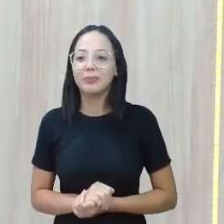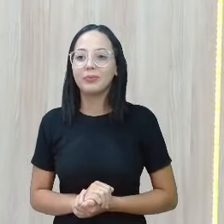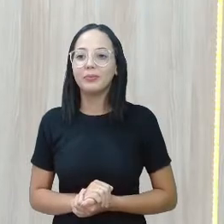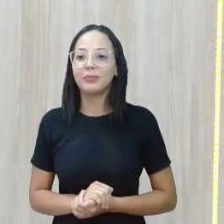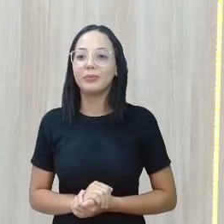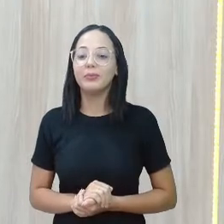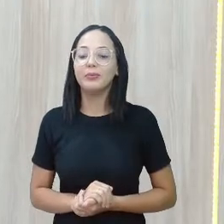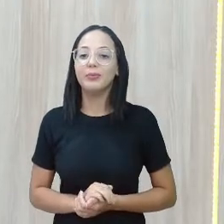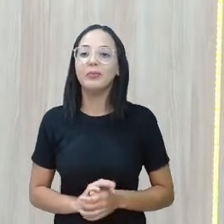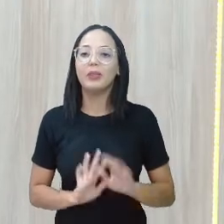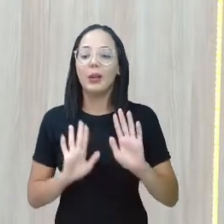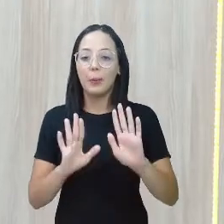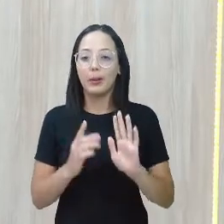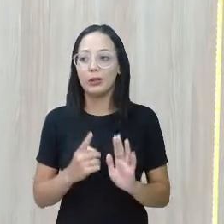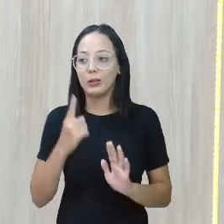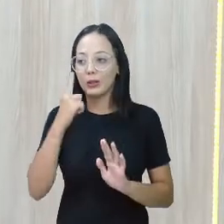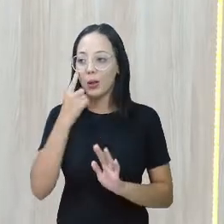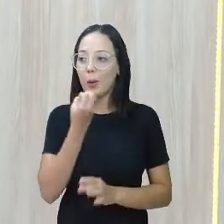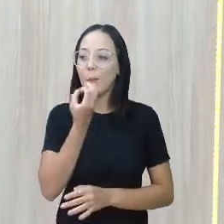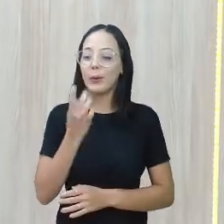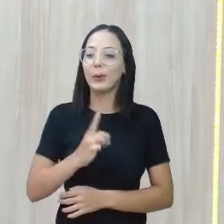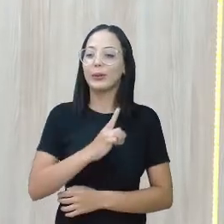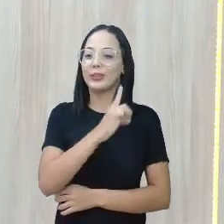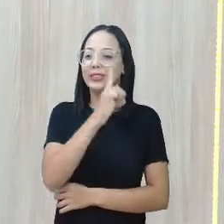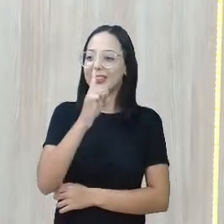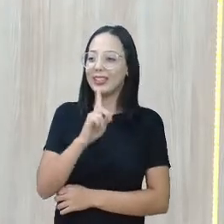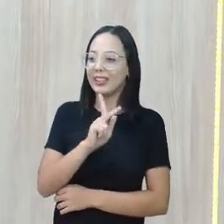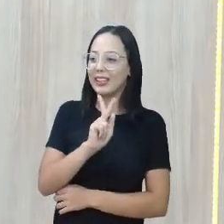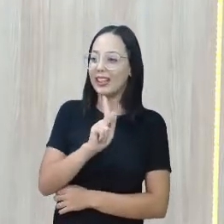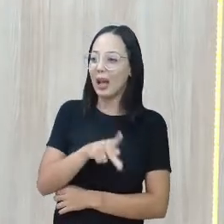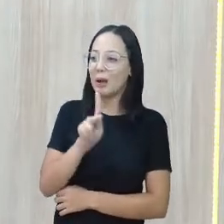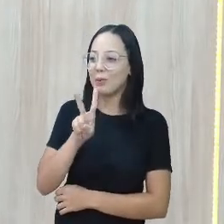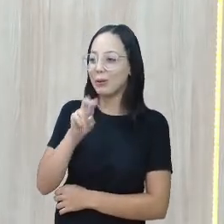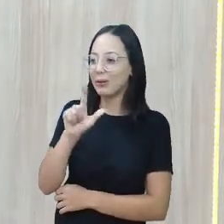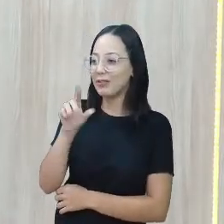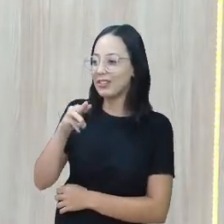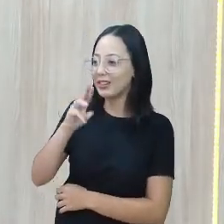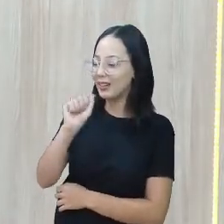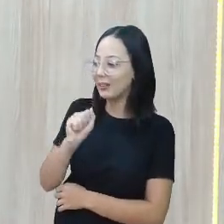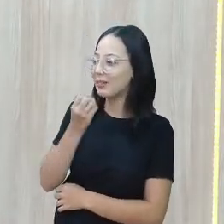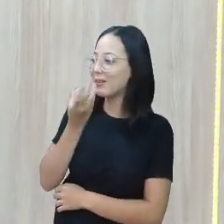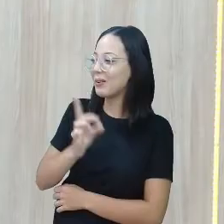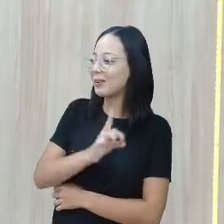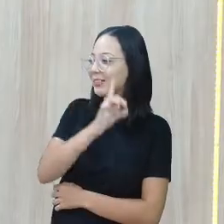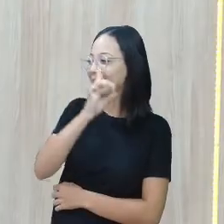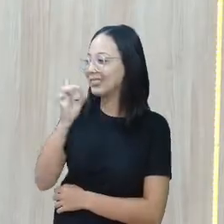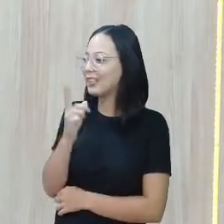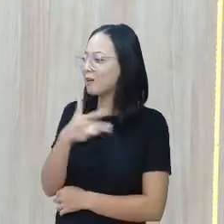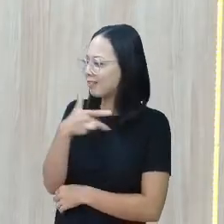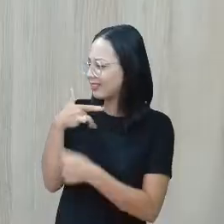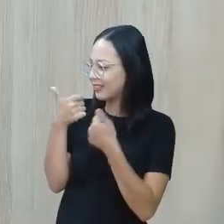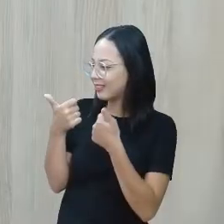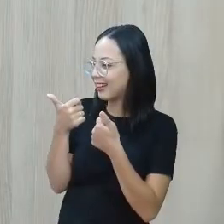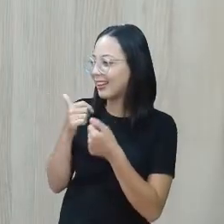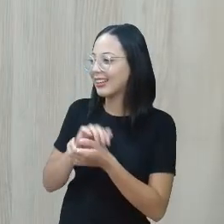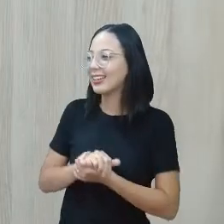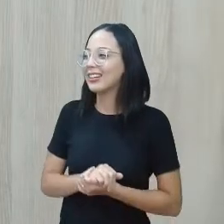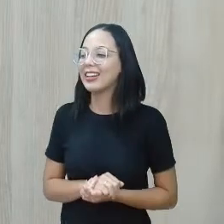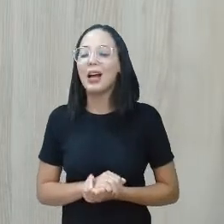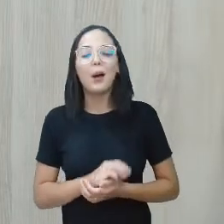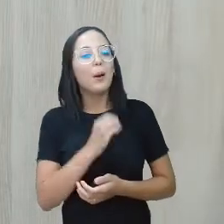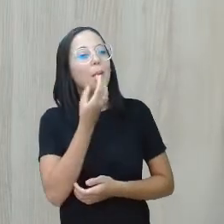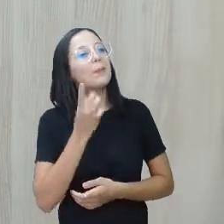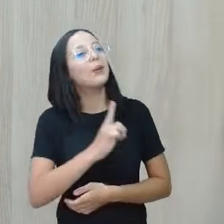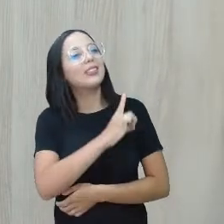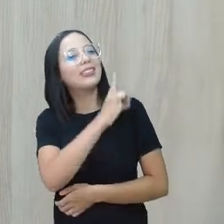Antes de tudo, bom dia, professora Vilma. Bom dia, Vilminha. Como você está? Bom dia,